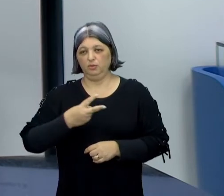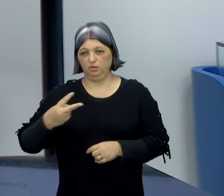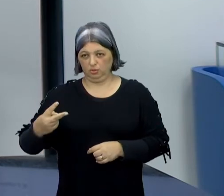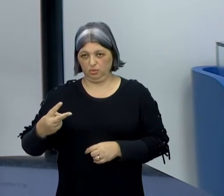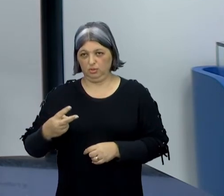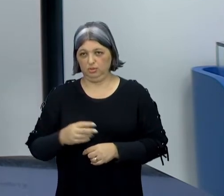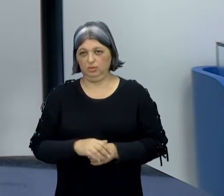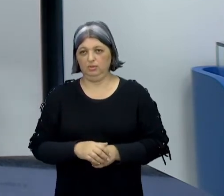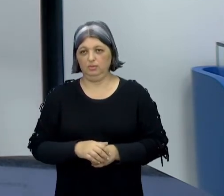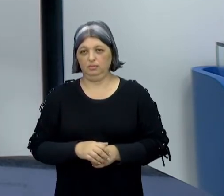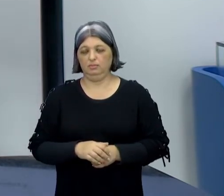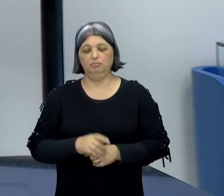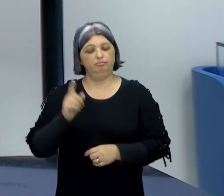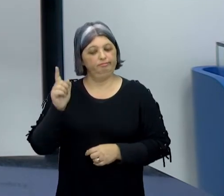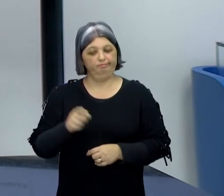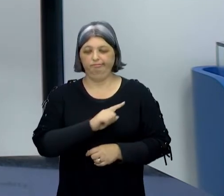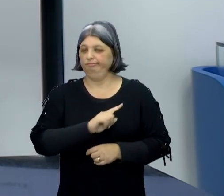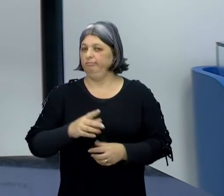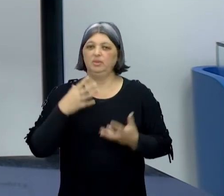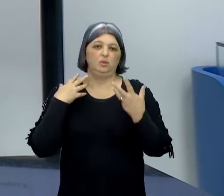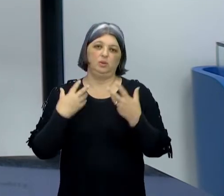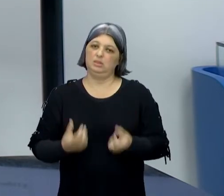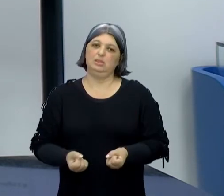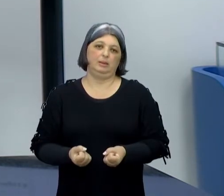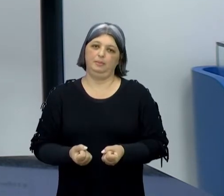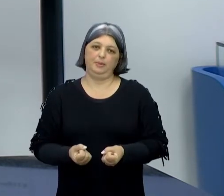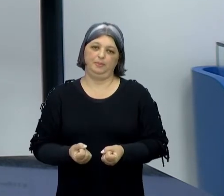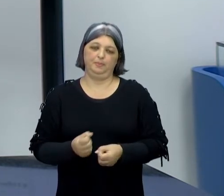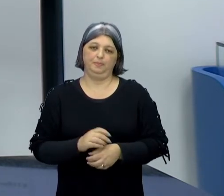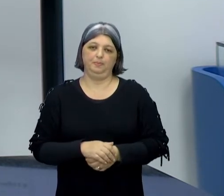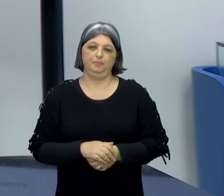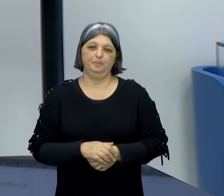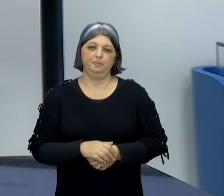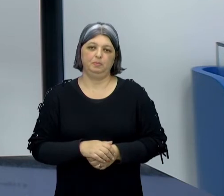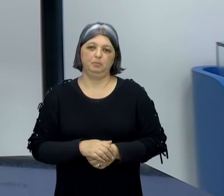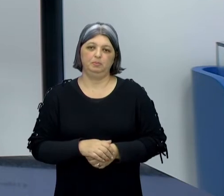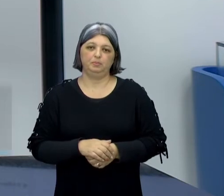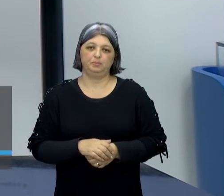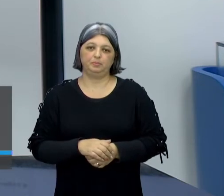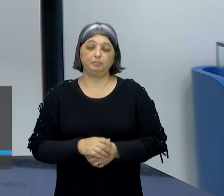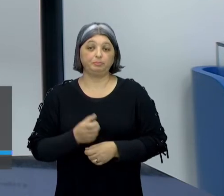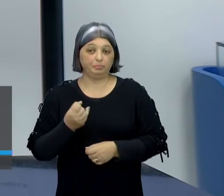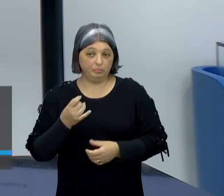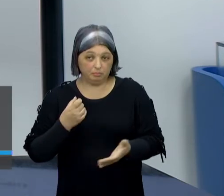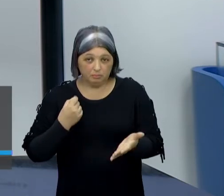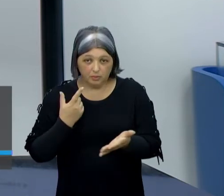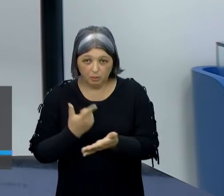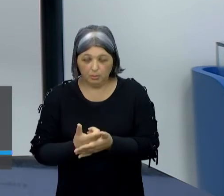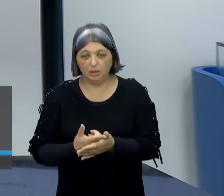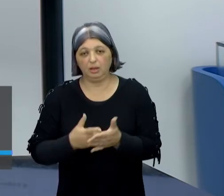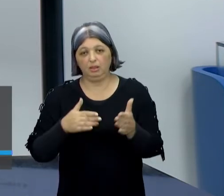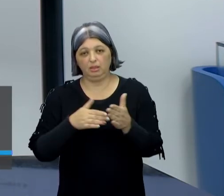22/3/2022, não receber mais. E aí, se você não paga até